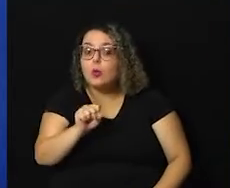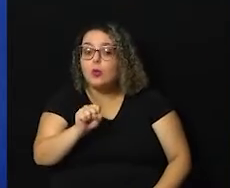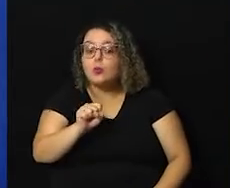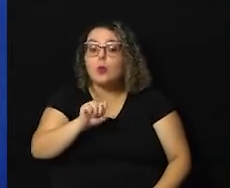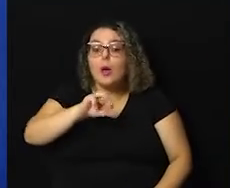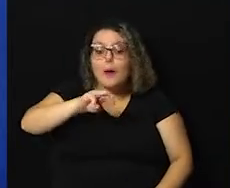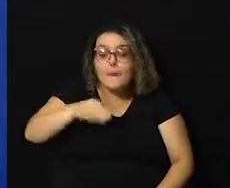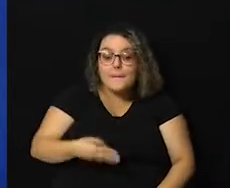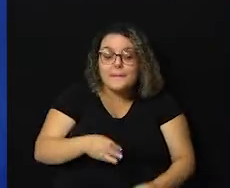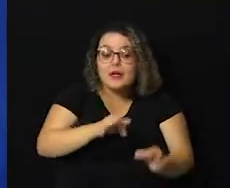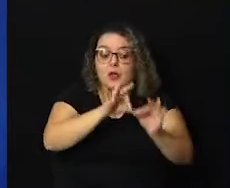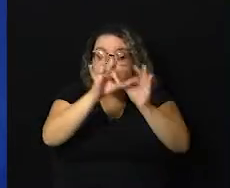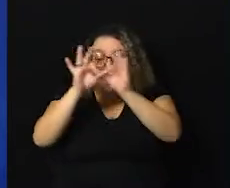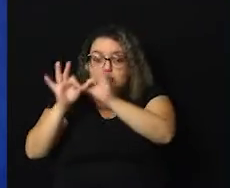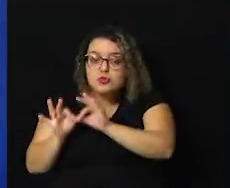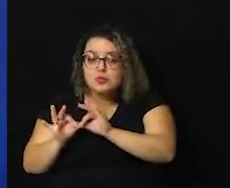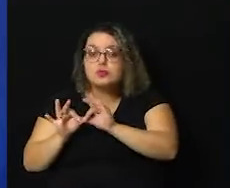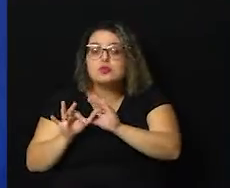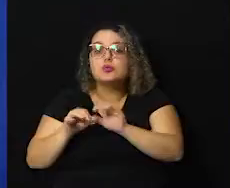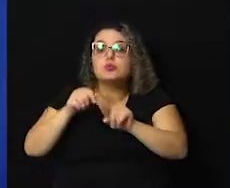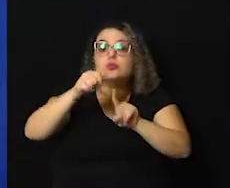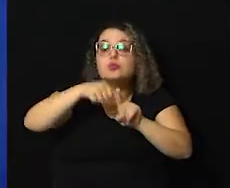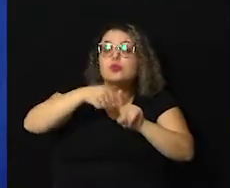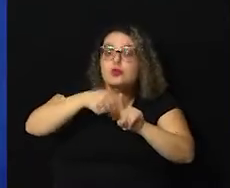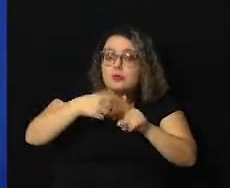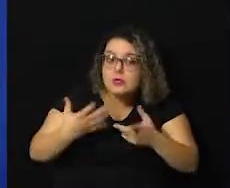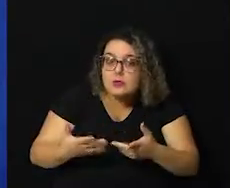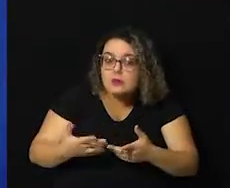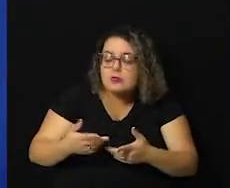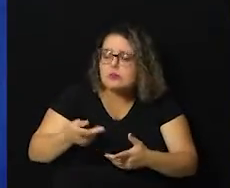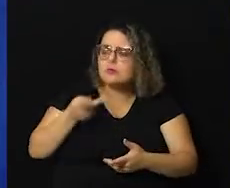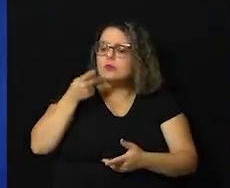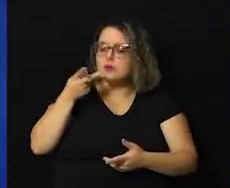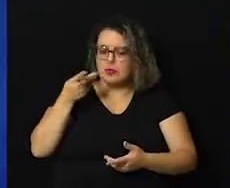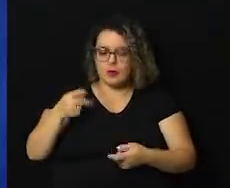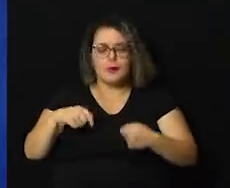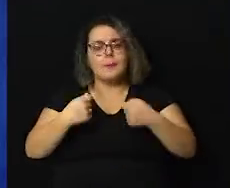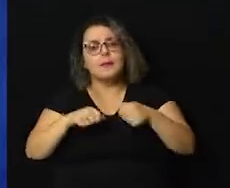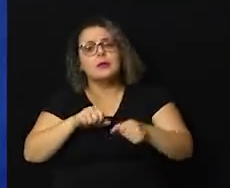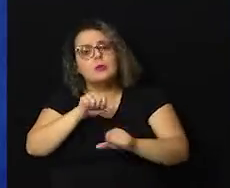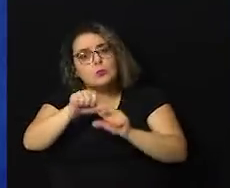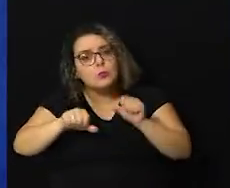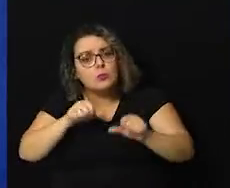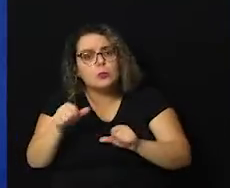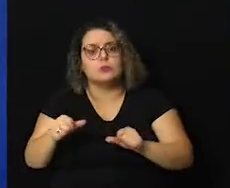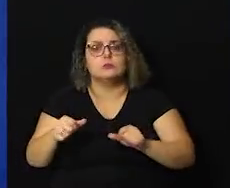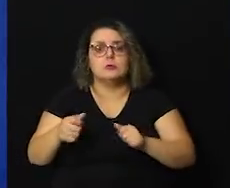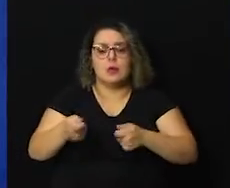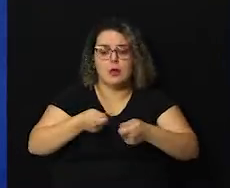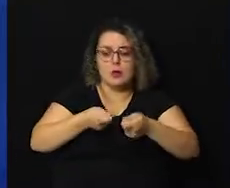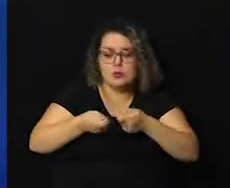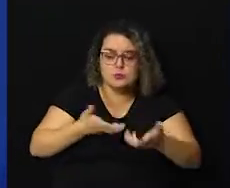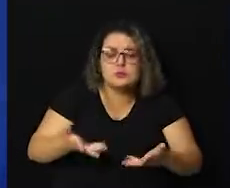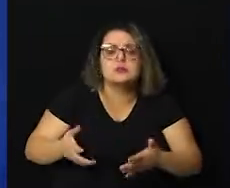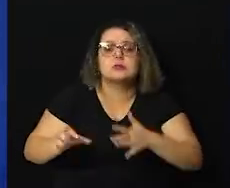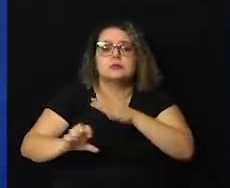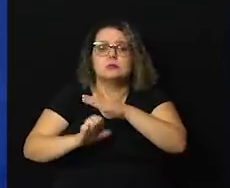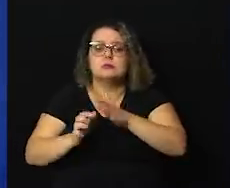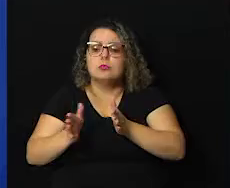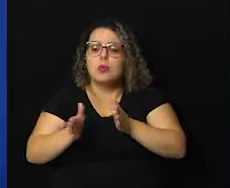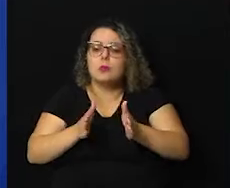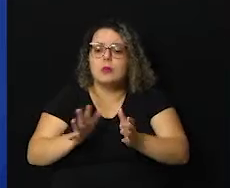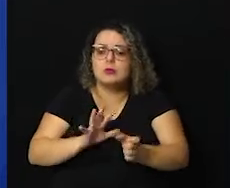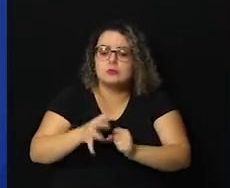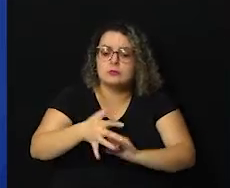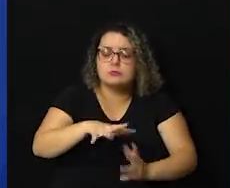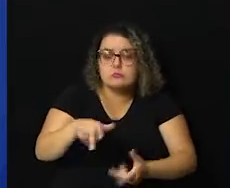2,8 milhões de espectadores e lá quando você falou olha eu preciso mudar o modelo de negócio por